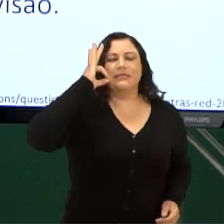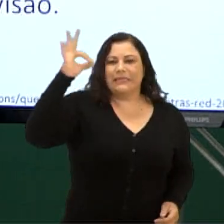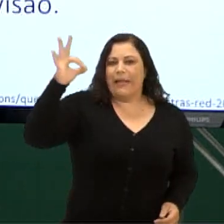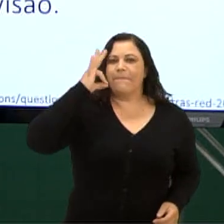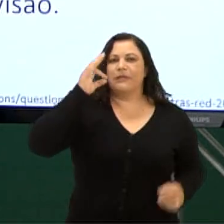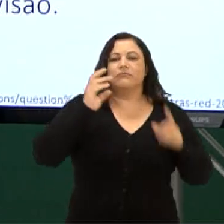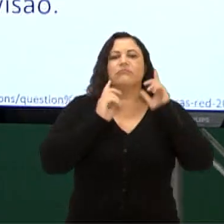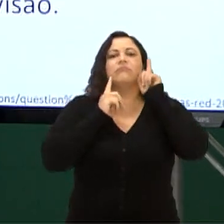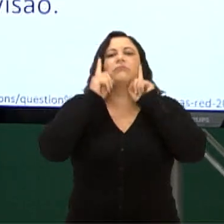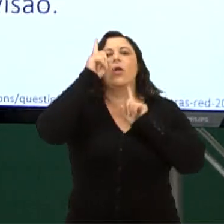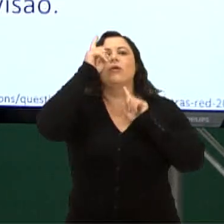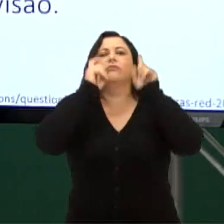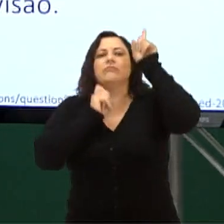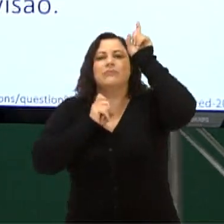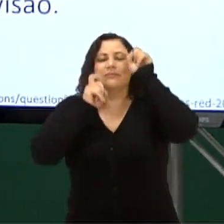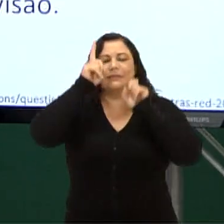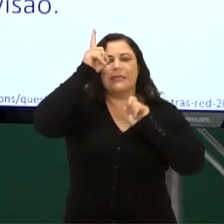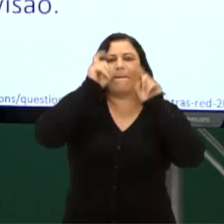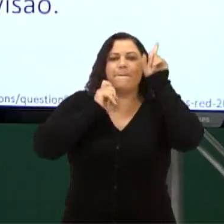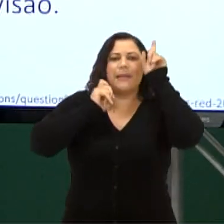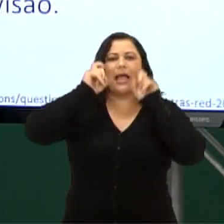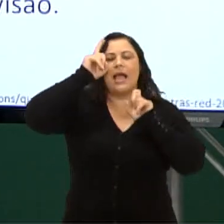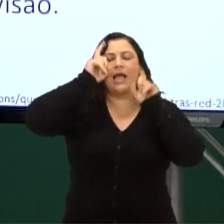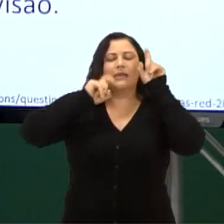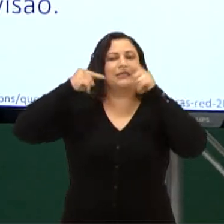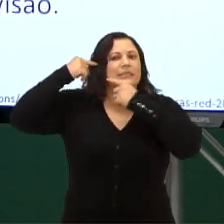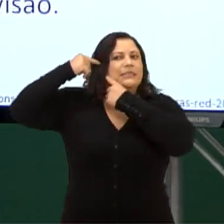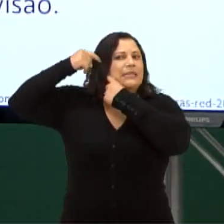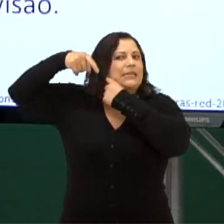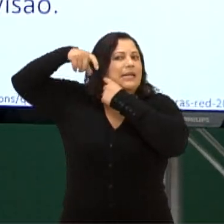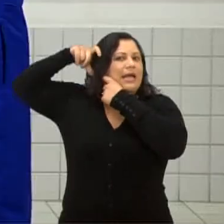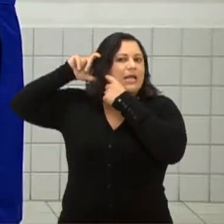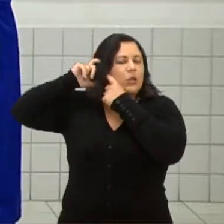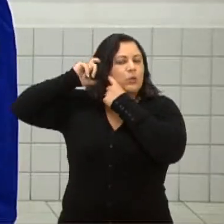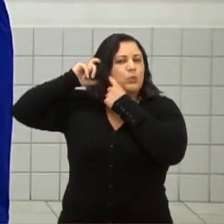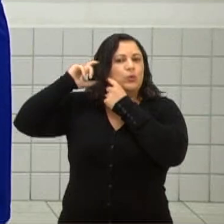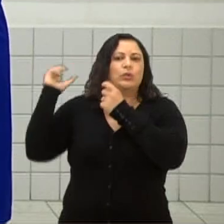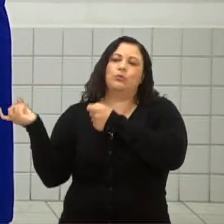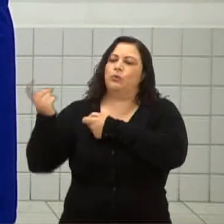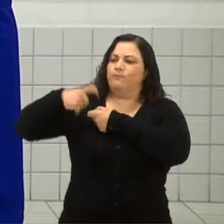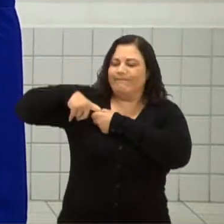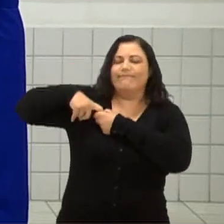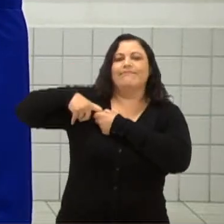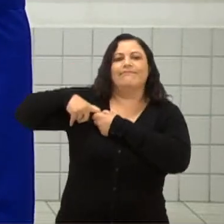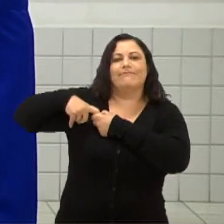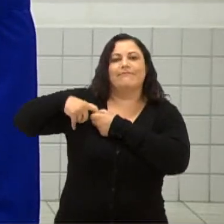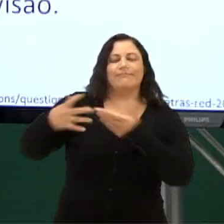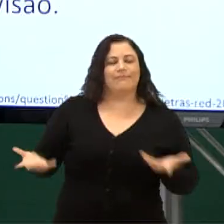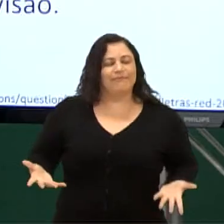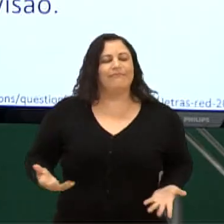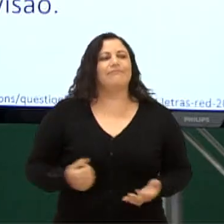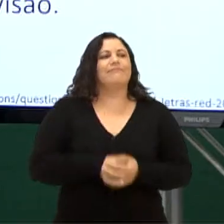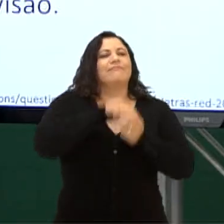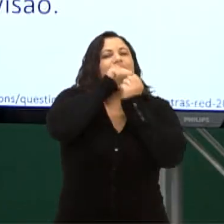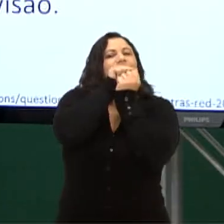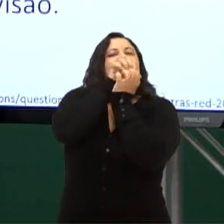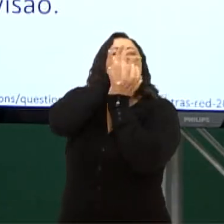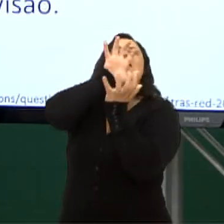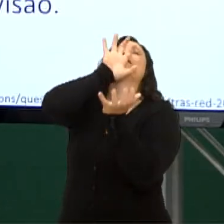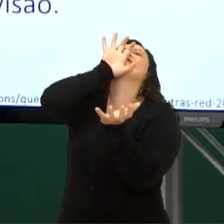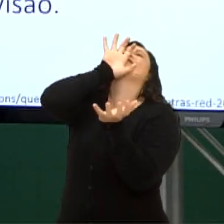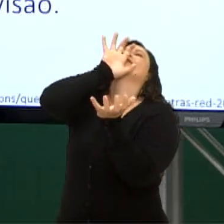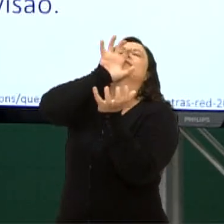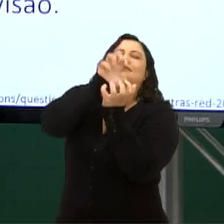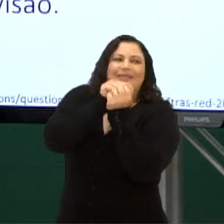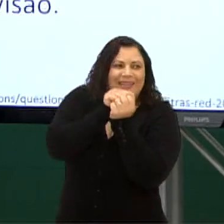essa movimentação faz com que o tímpano volte à posição original. Olha que bacana, boa dica. E outra é abrir a boca de sono.